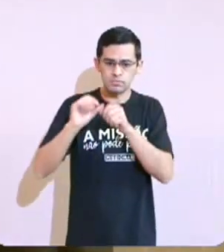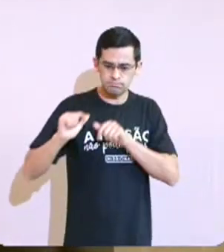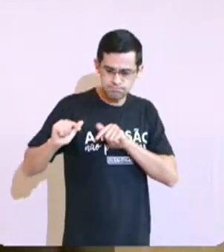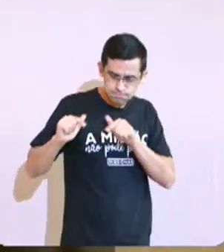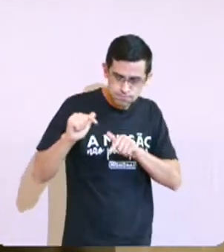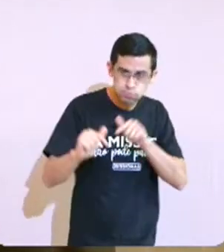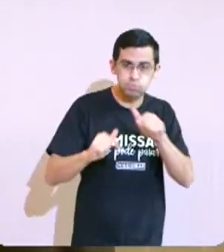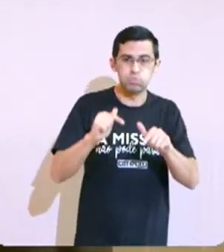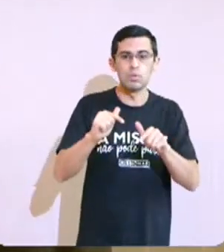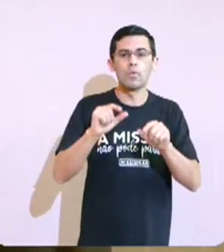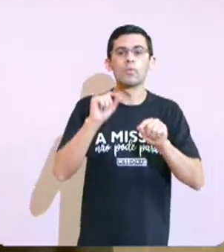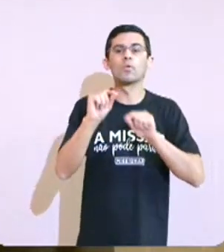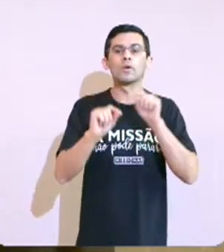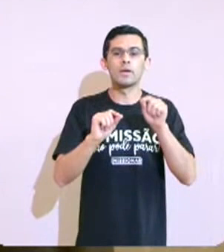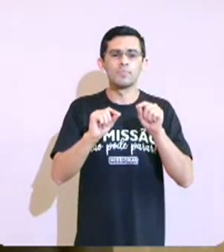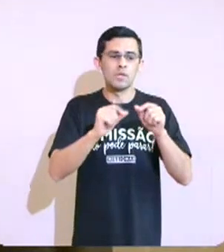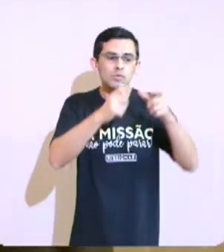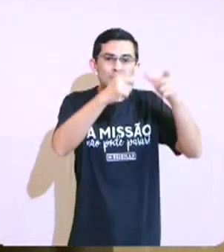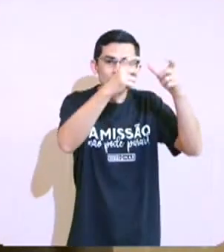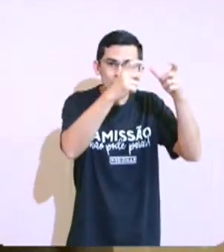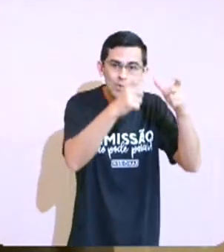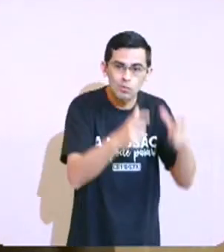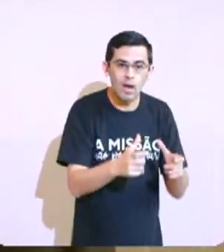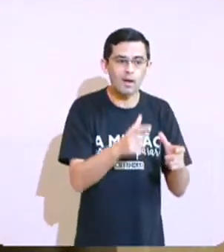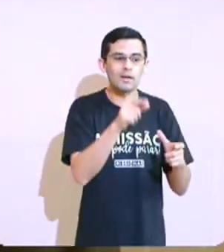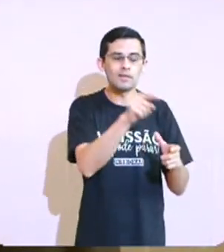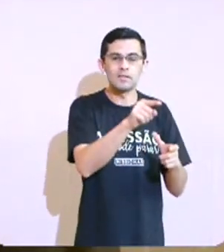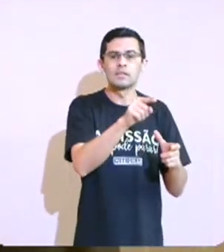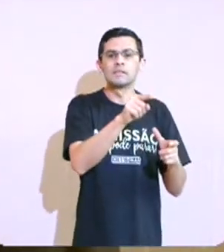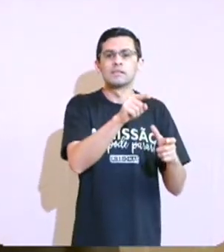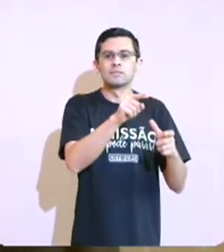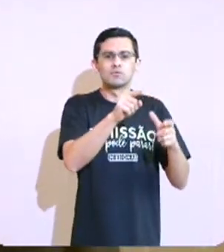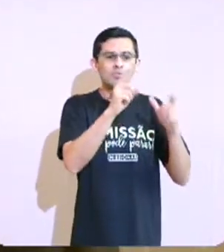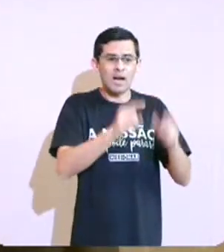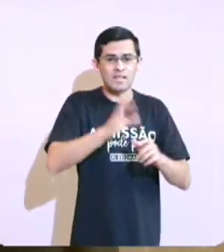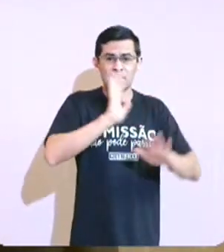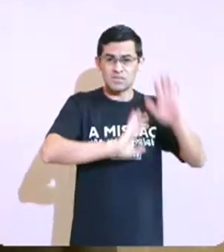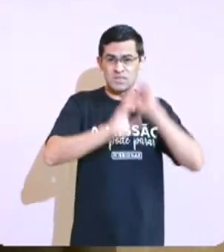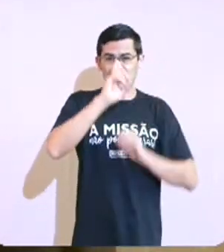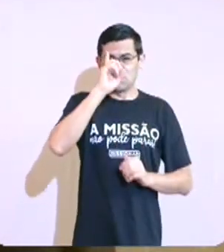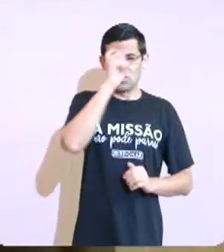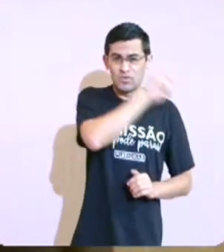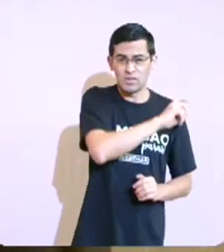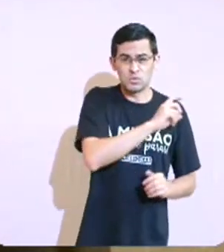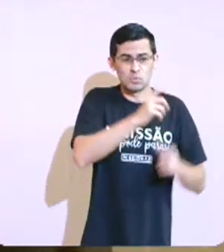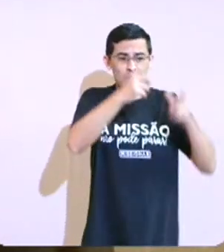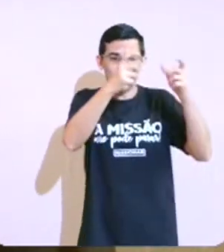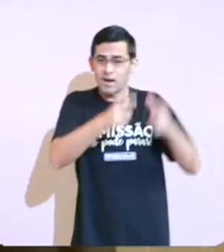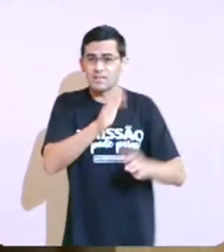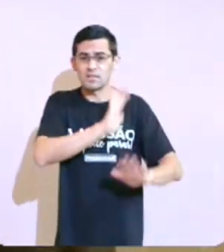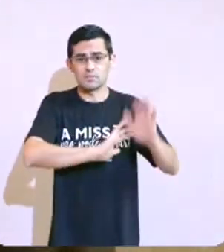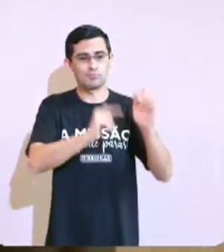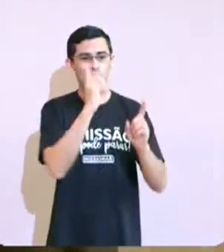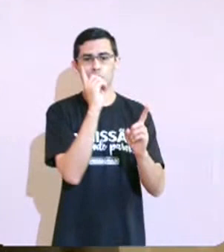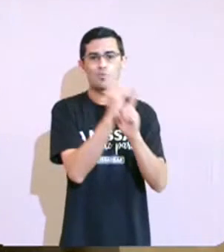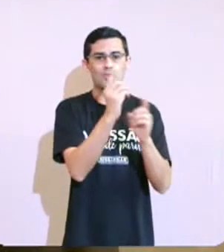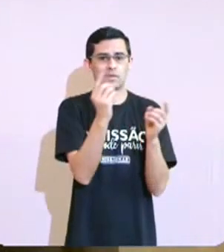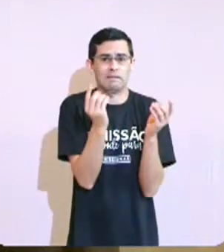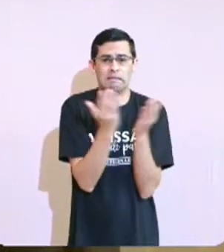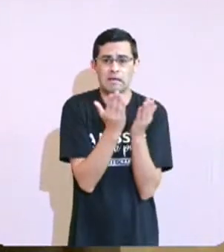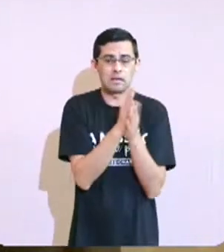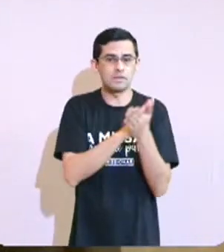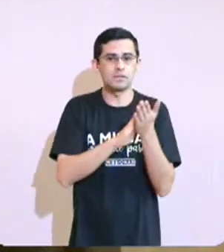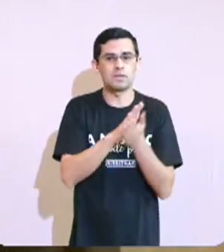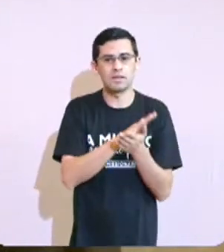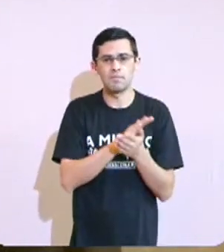move, move-se na zona divisória entre a fé e a não fé, entre a igreja e a não igreja. Isso